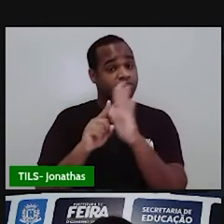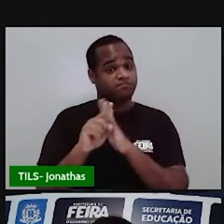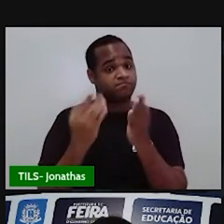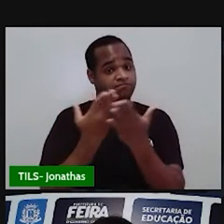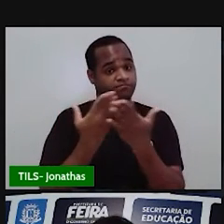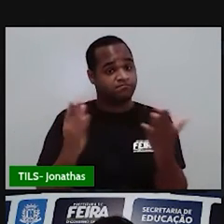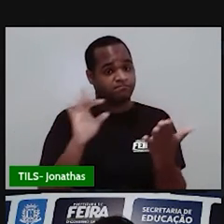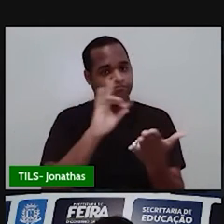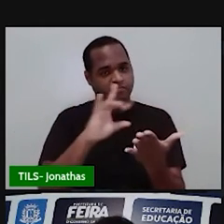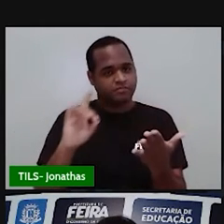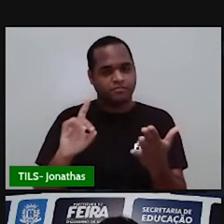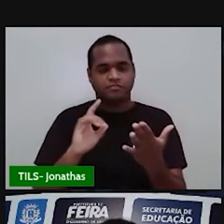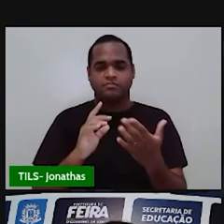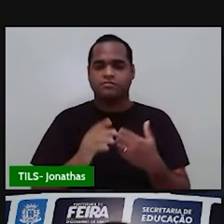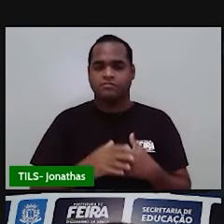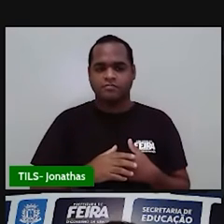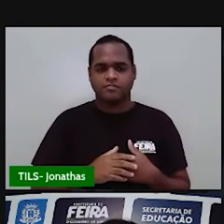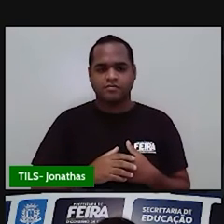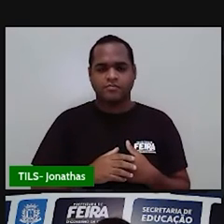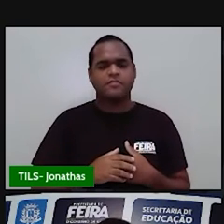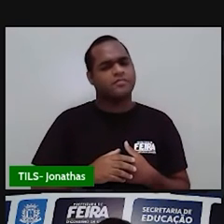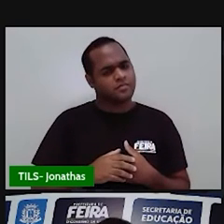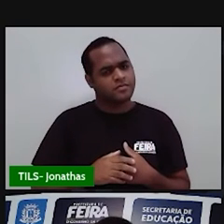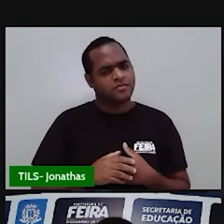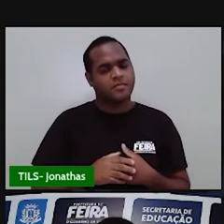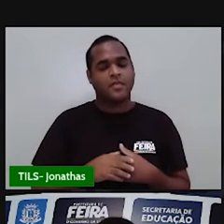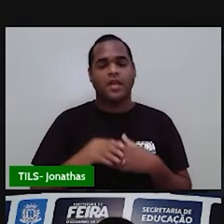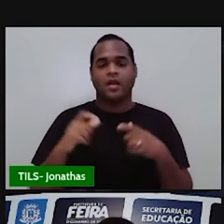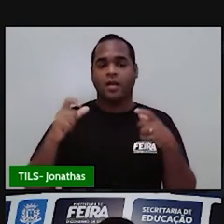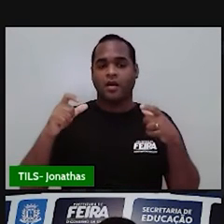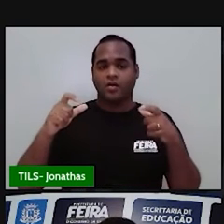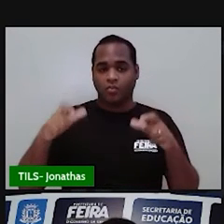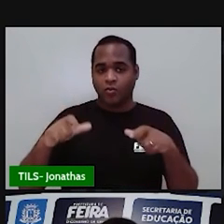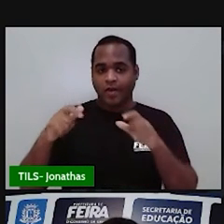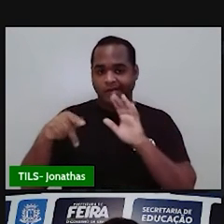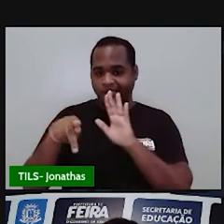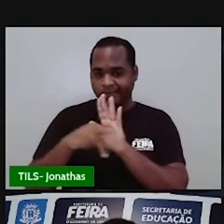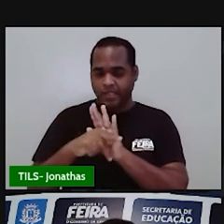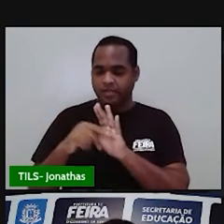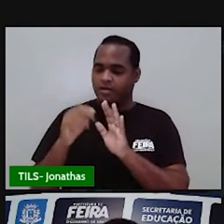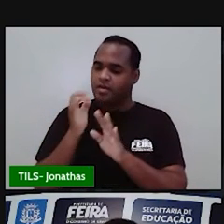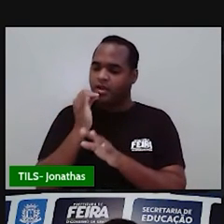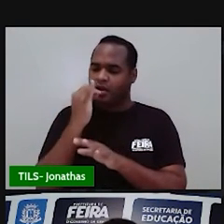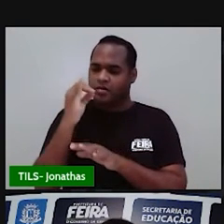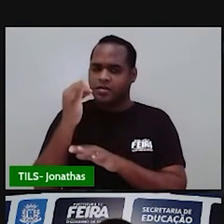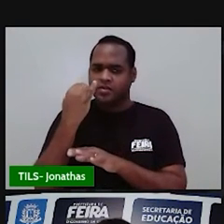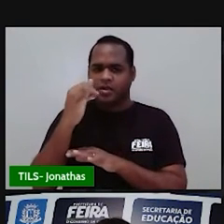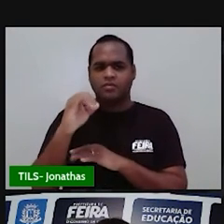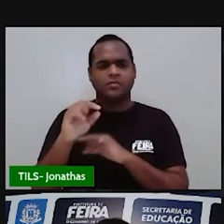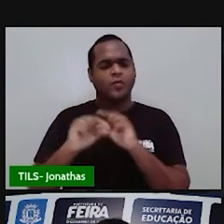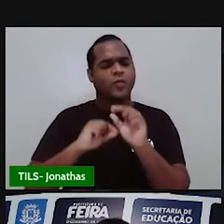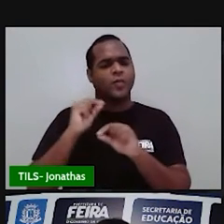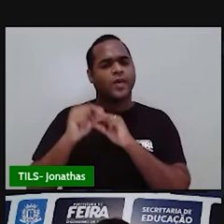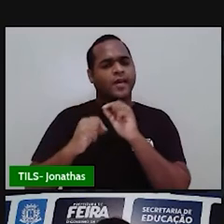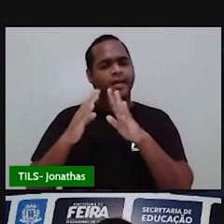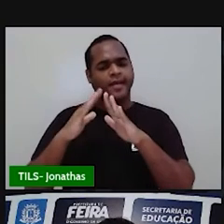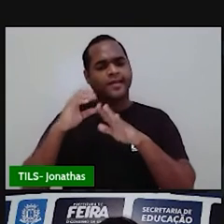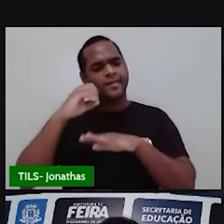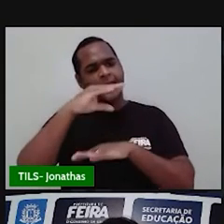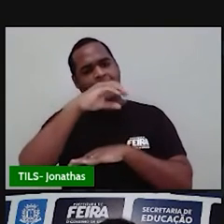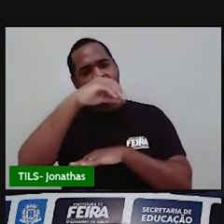fazer. De onde é, né? Da onde é que sai essa energia elétrica que chega em nossas